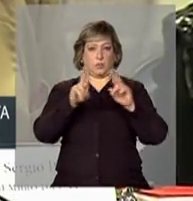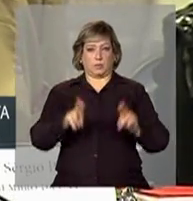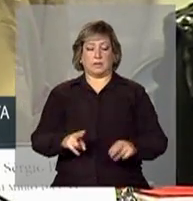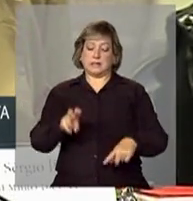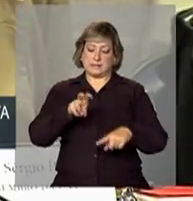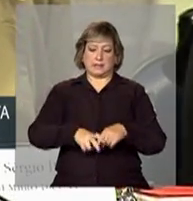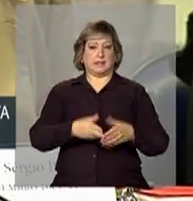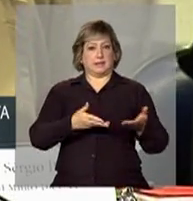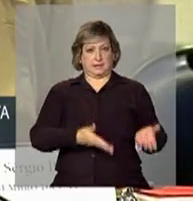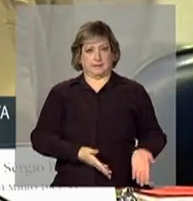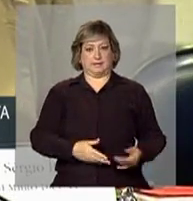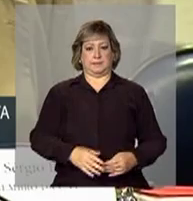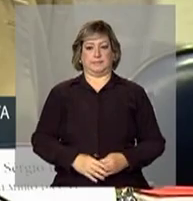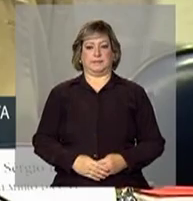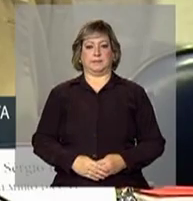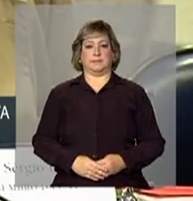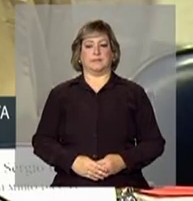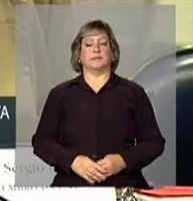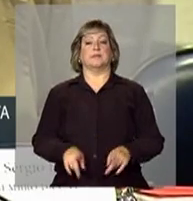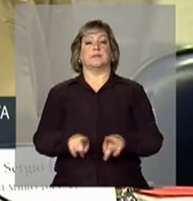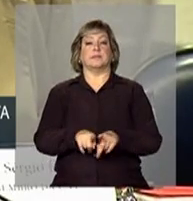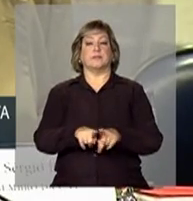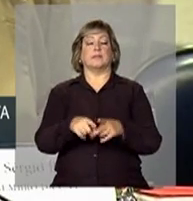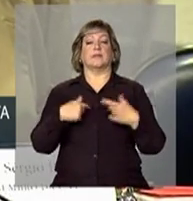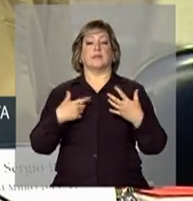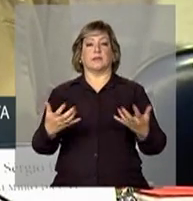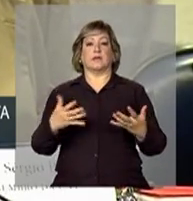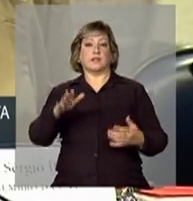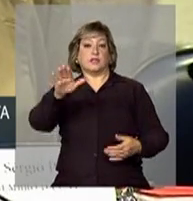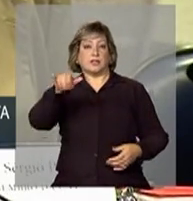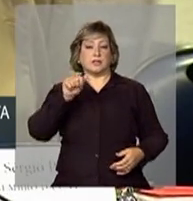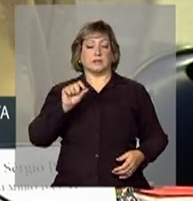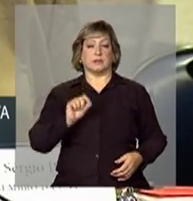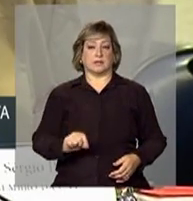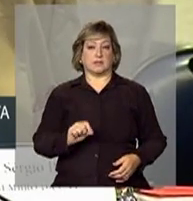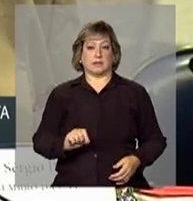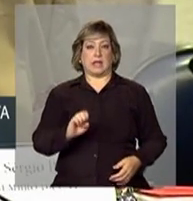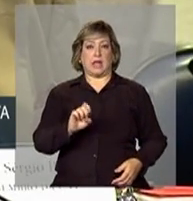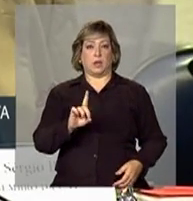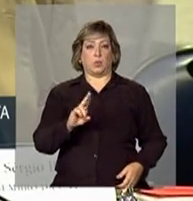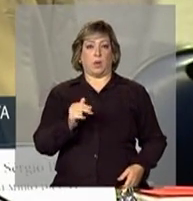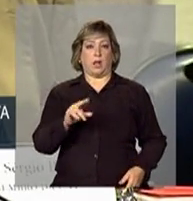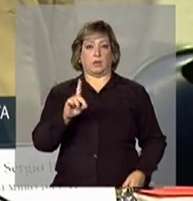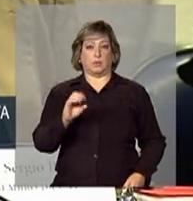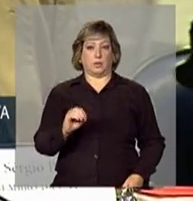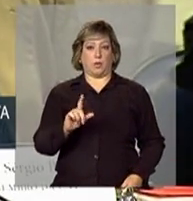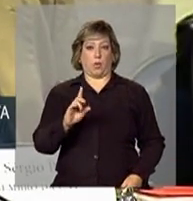aqui. E eu queria também chamar Eduardo Gonzalez, que é